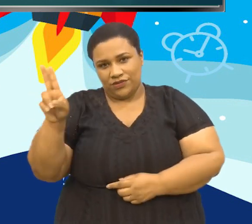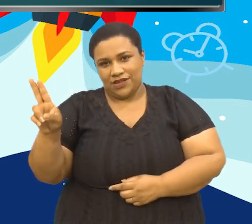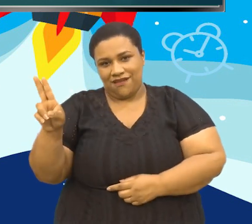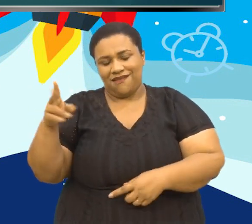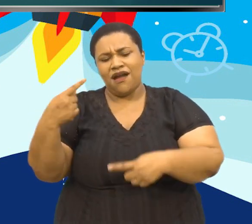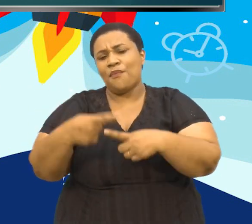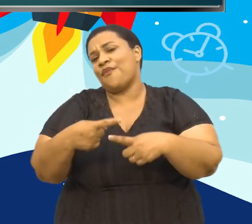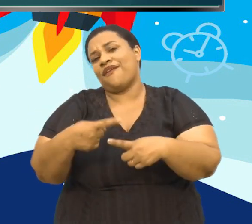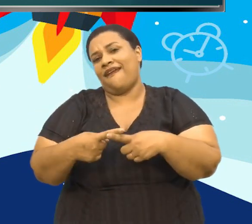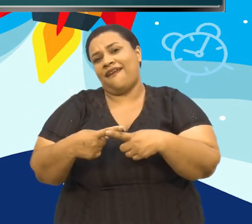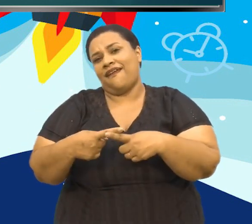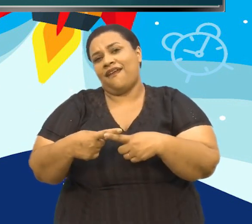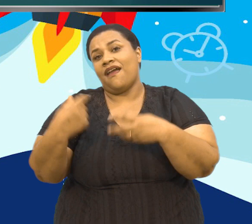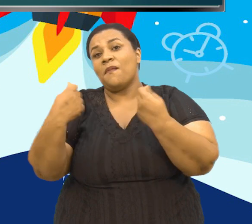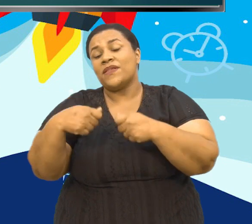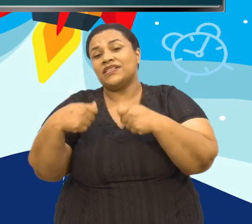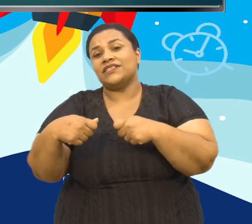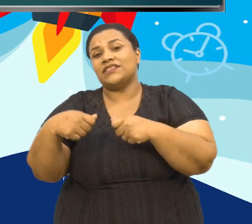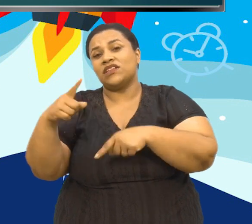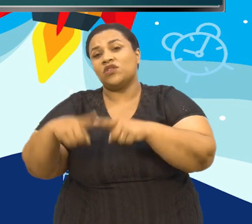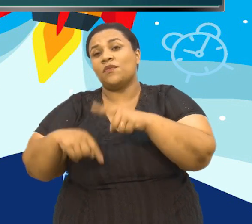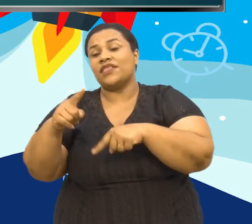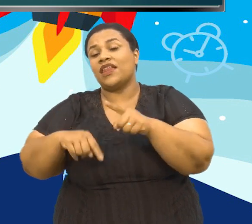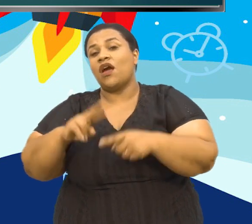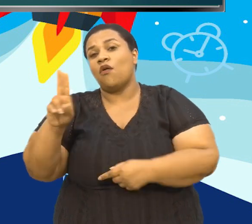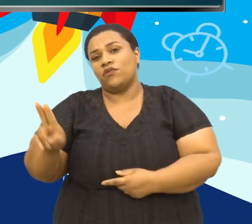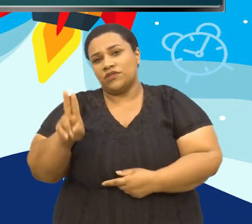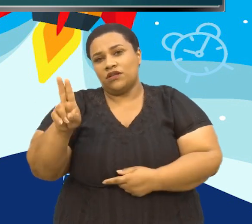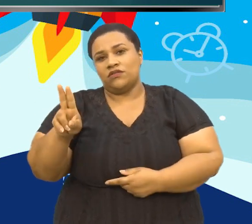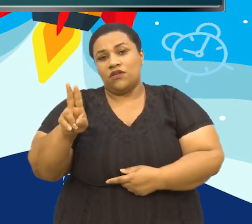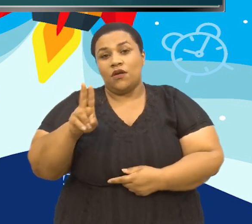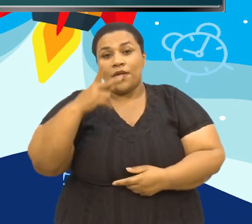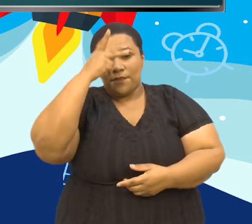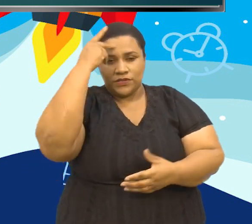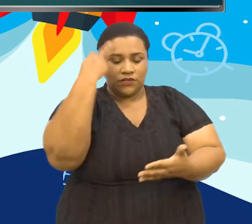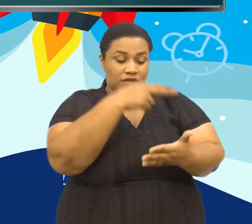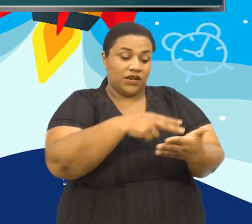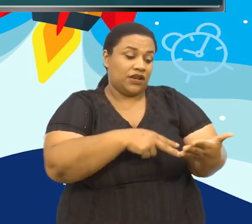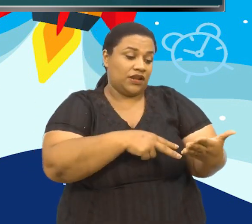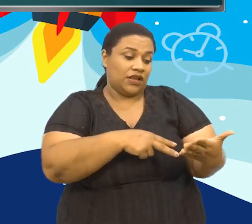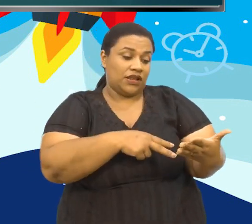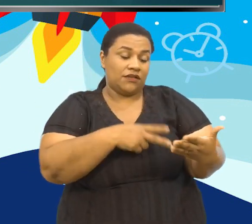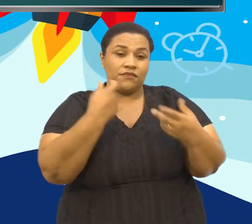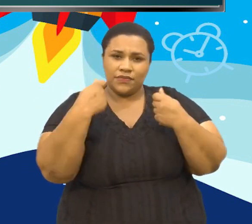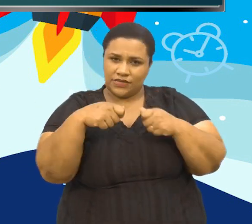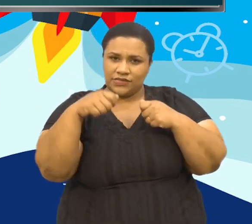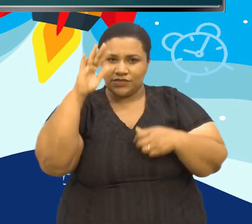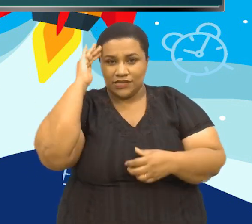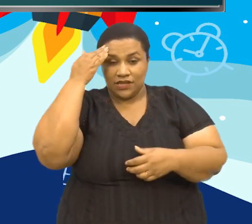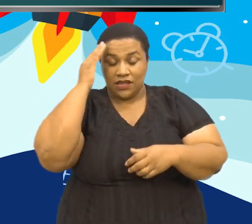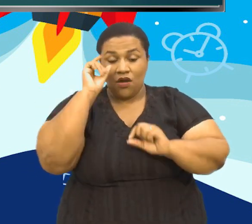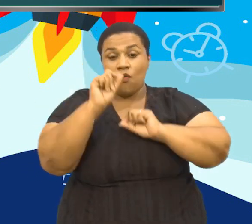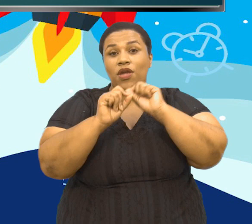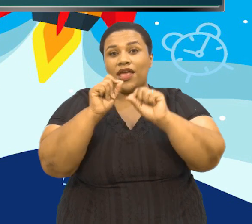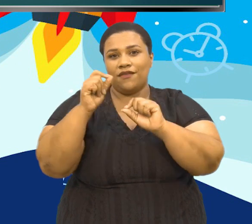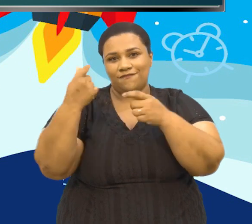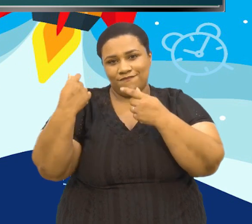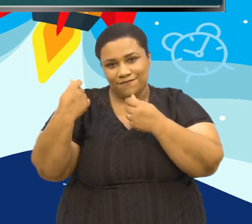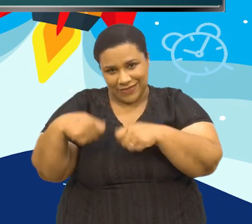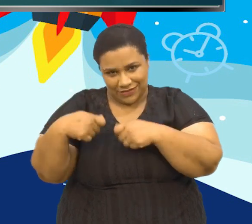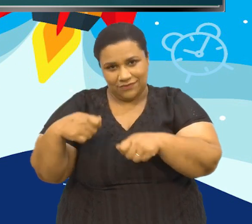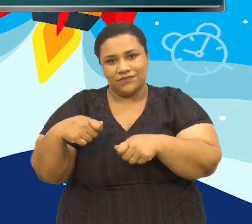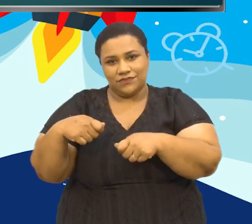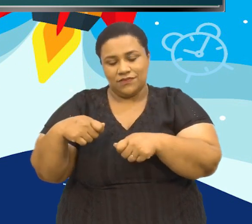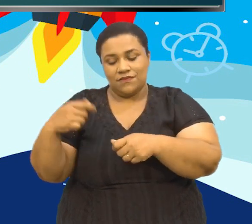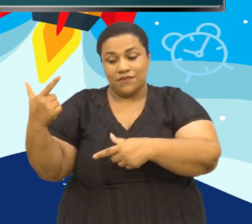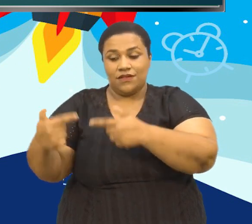colocar? Porque nós temos que colocar para o leitor o que ele vai precisar, o que ele necessita para jogar aquele jogo. No caso do stop, nós